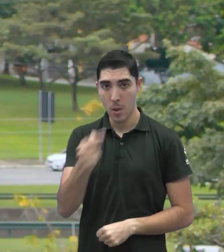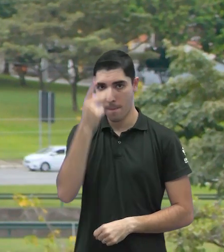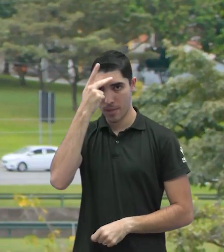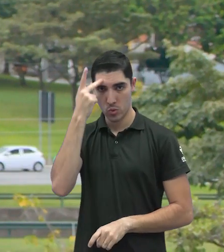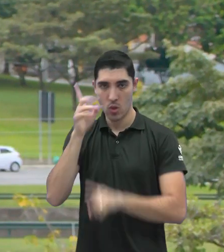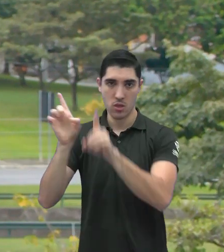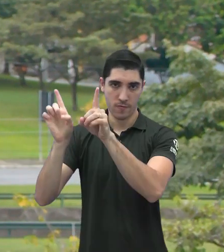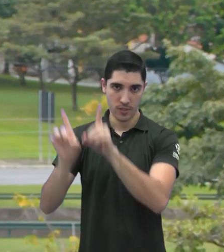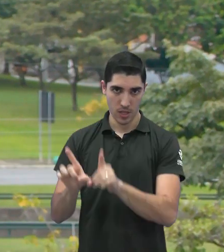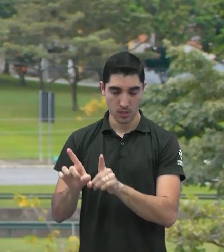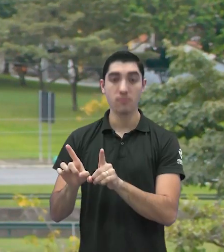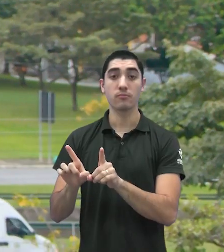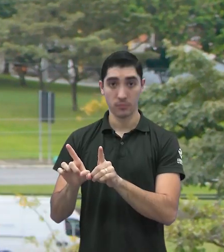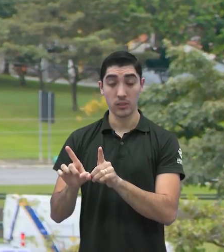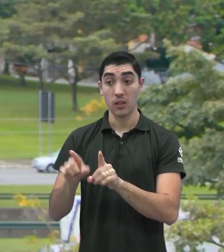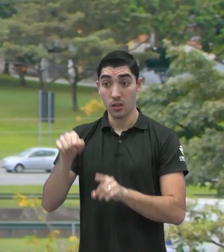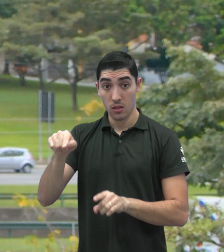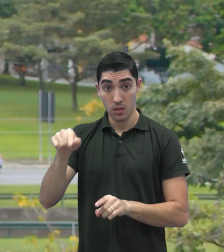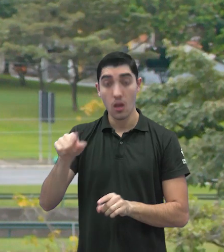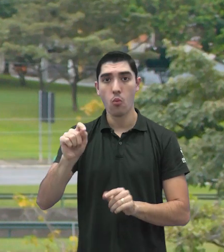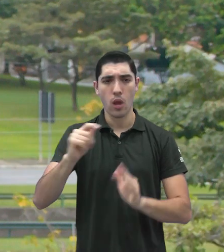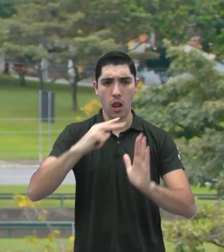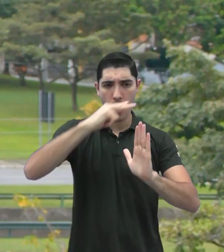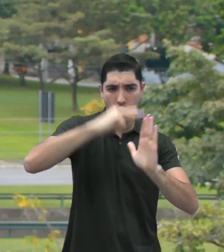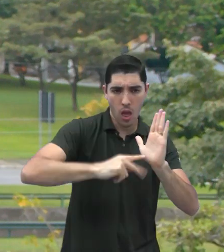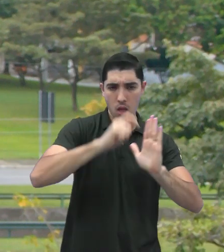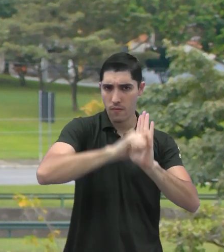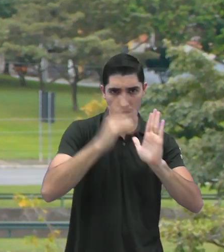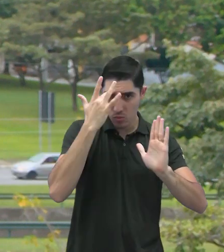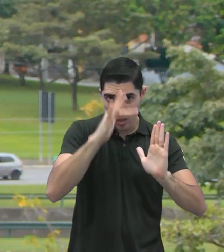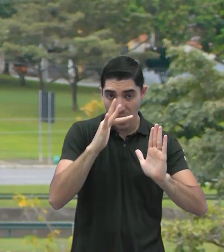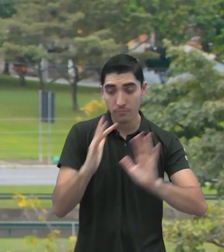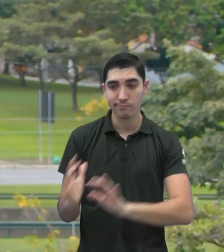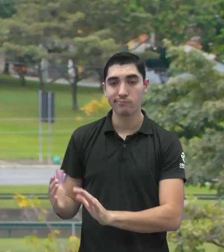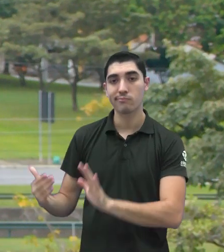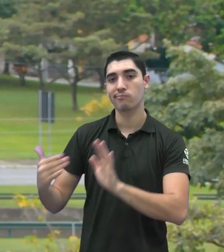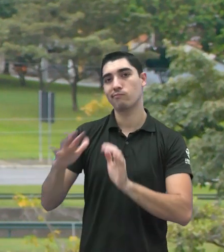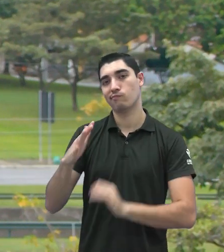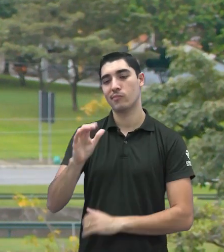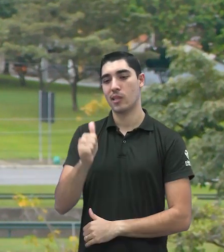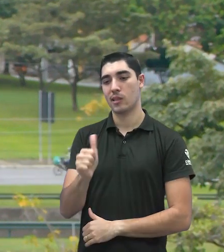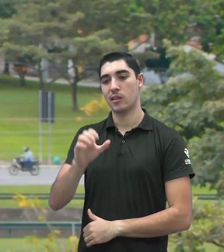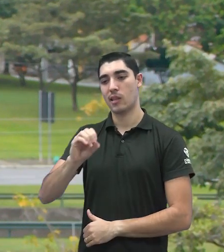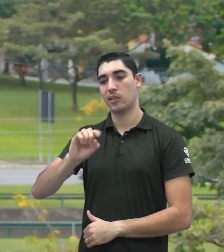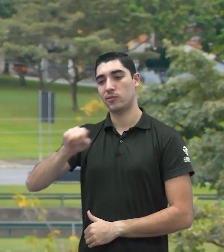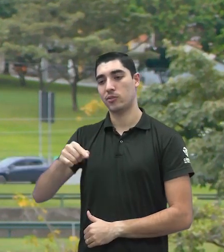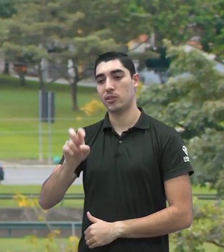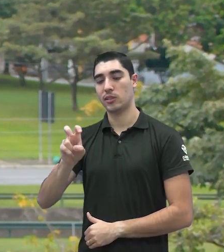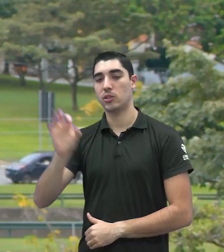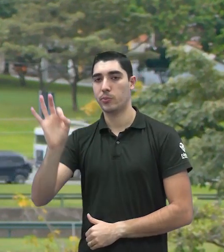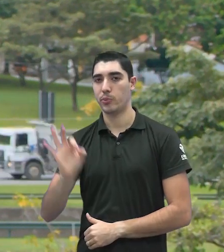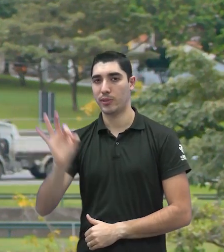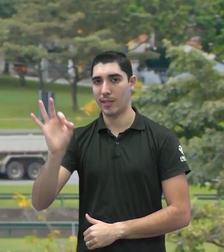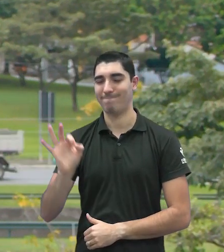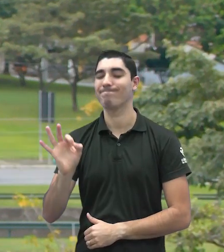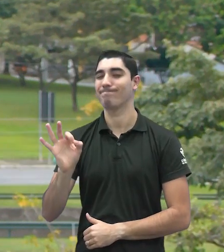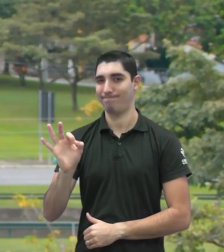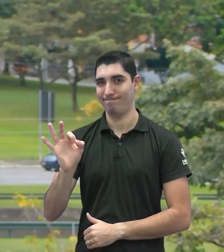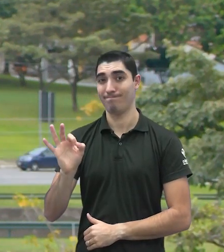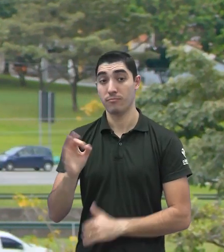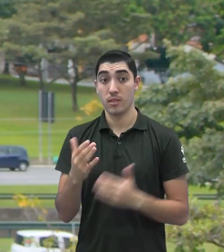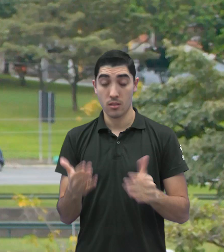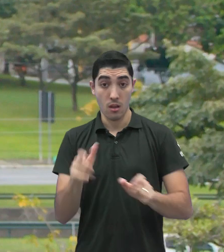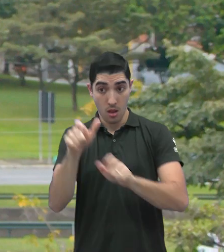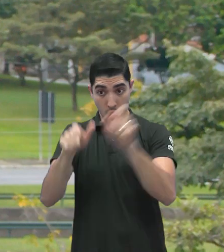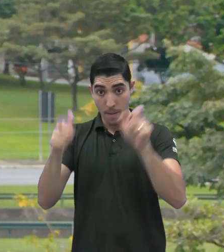com deficiência e a taxa de analfabetismo entre elas chega a 10,5%. Para comparação, o índice